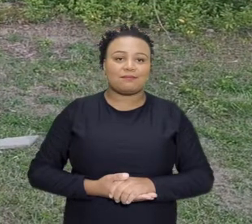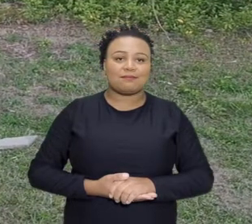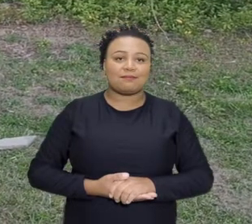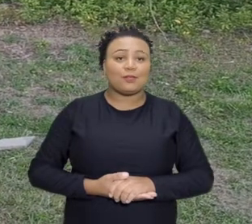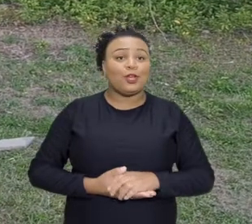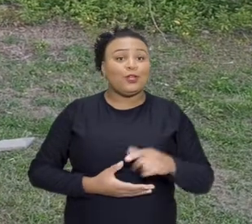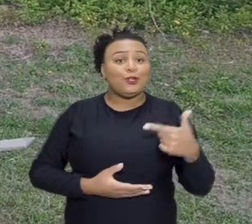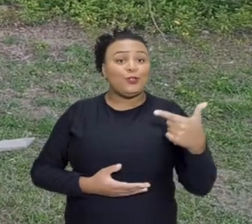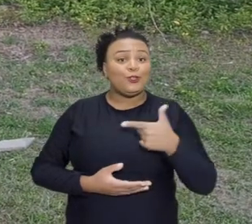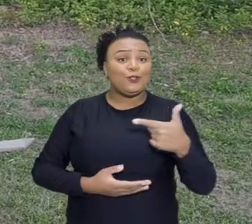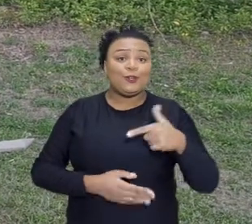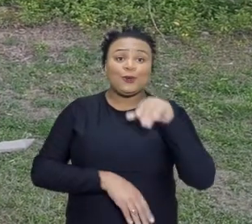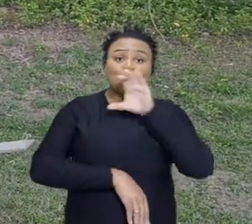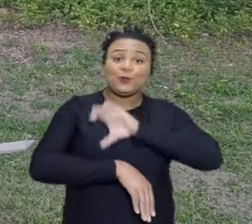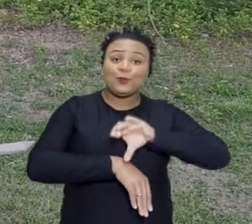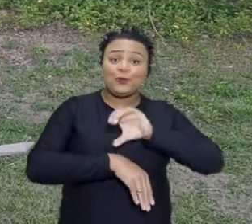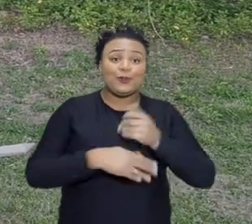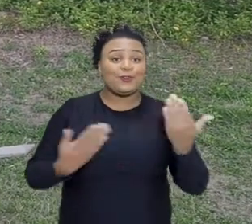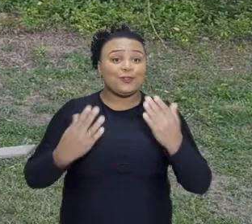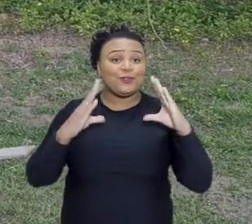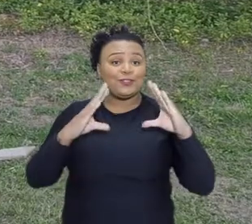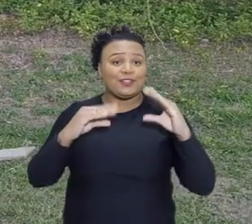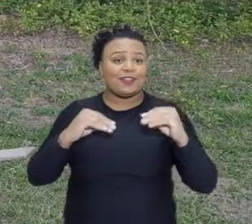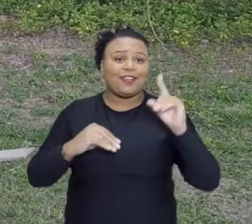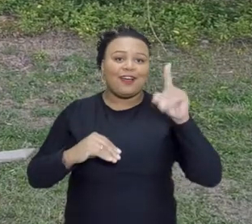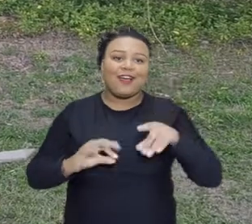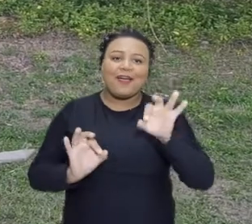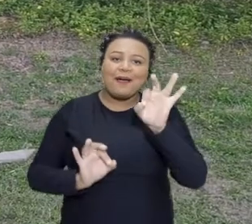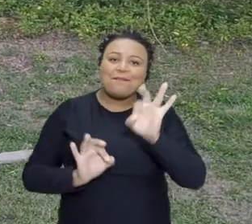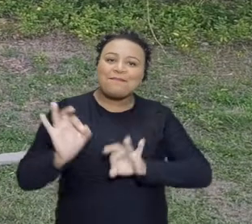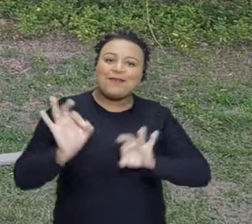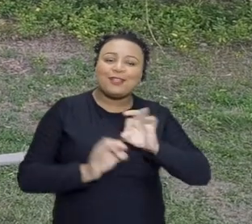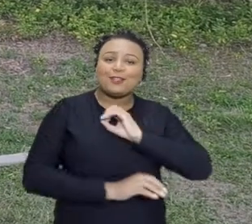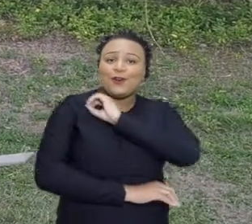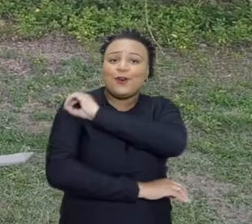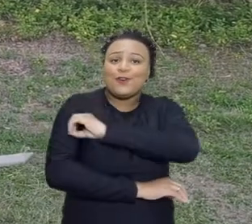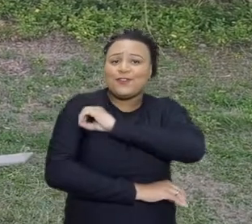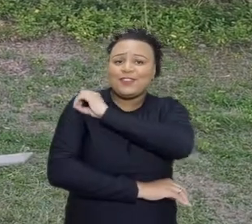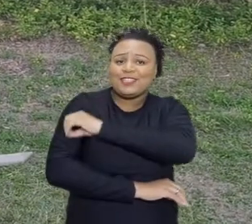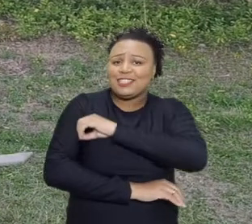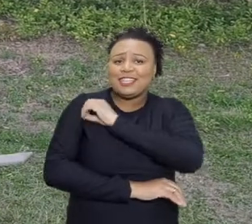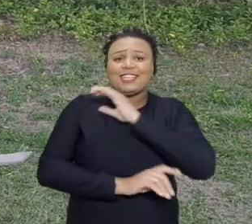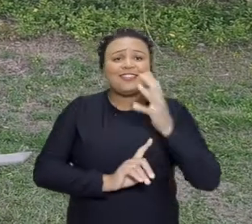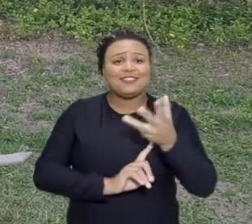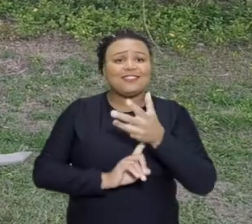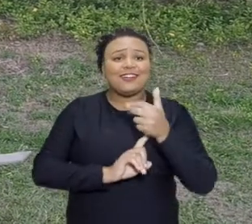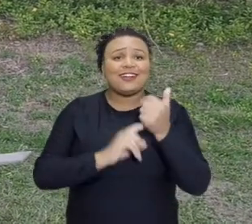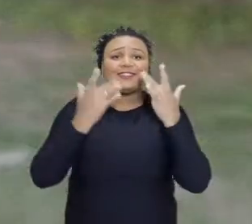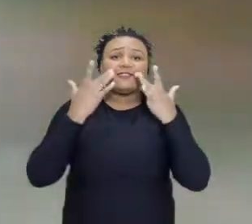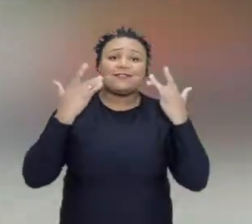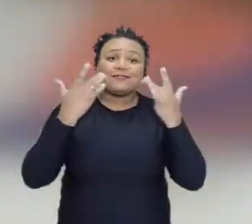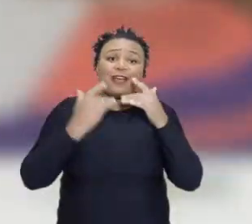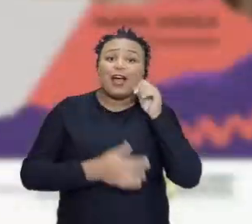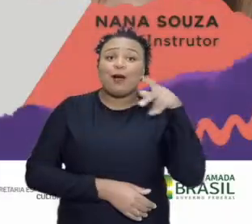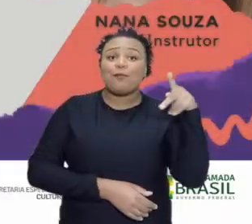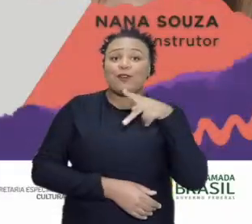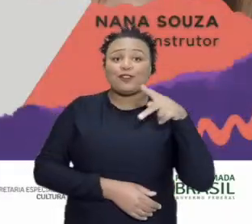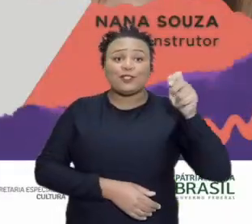E o segundo curso desta noite é Planejando Oficinas de Artes Cênicas, com Nana Souza.